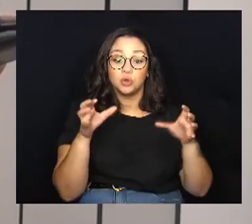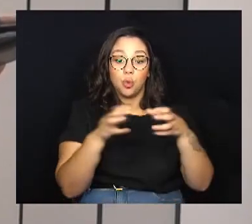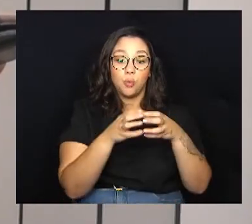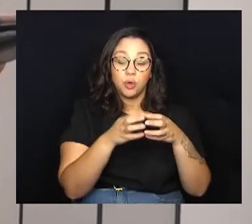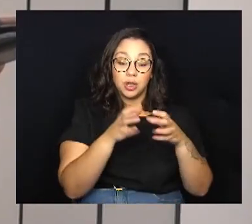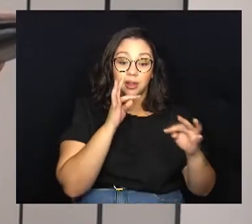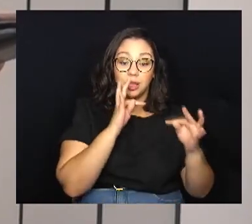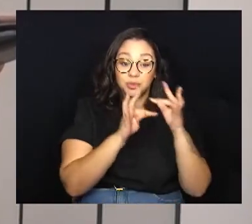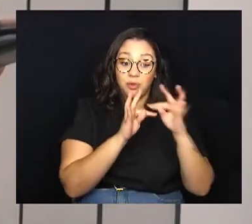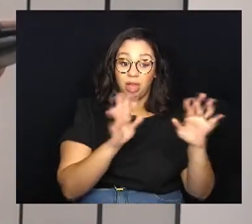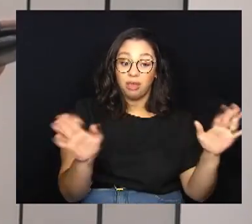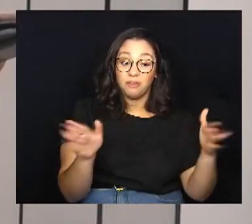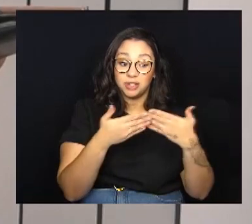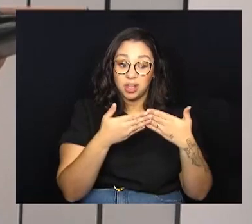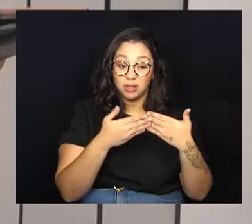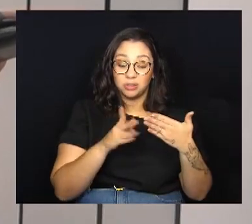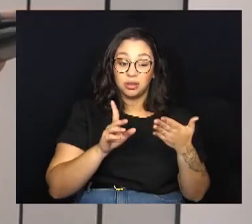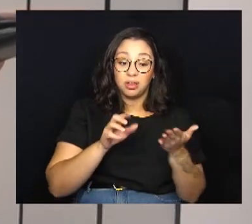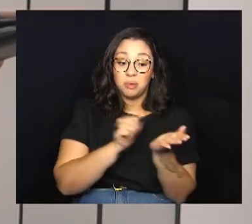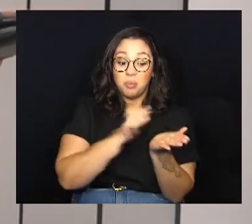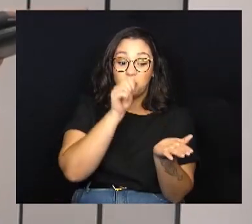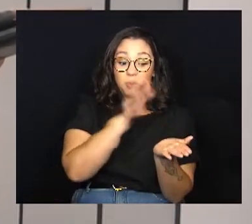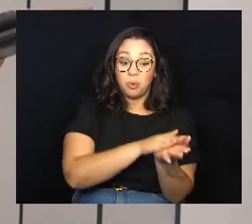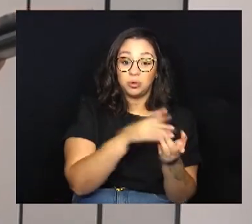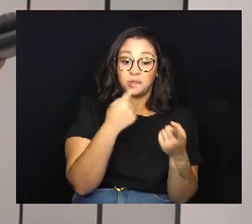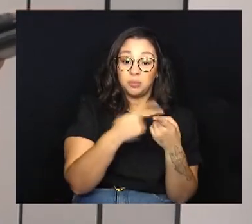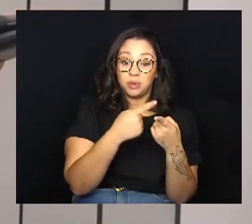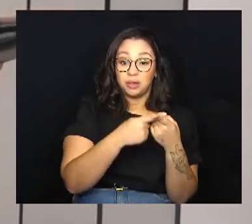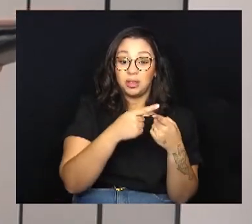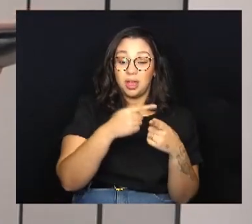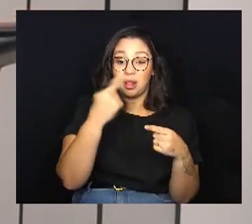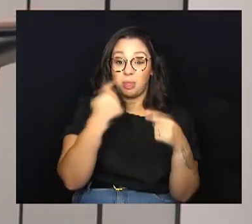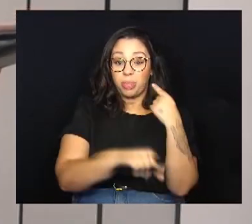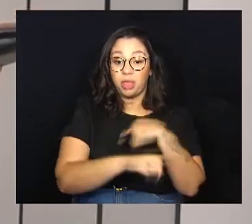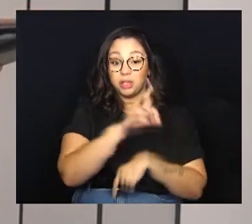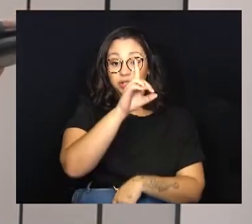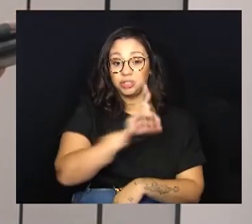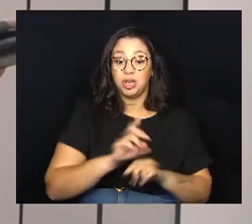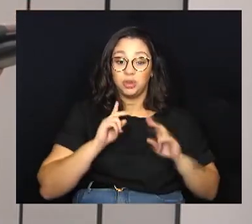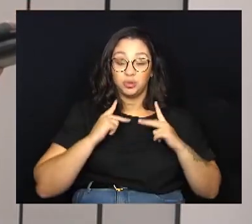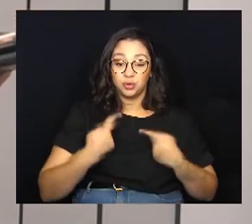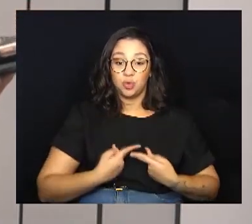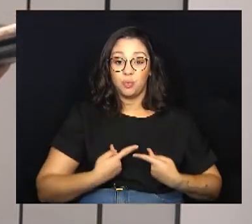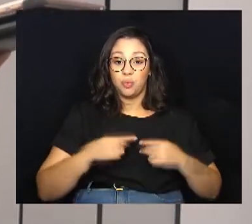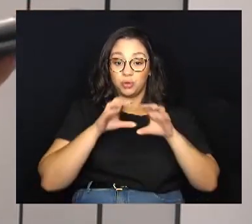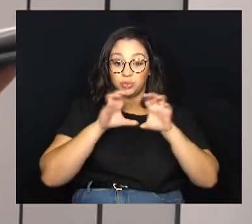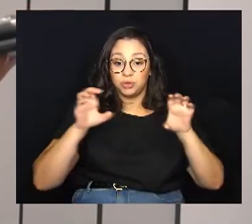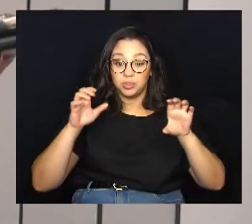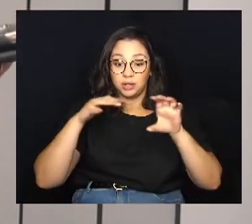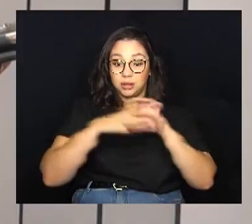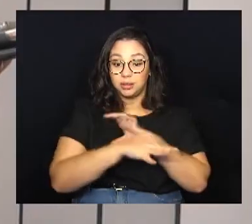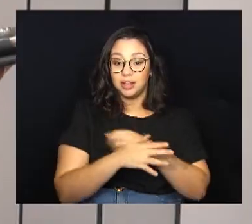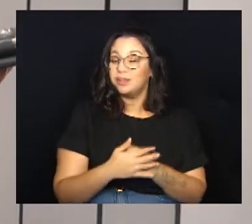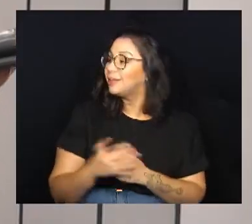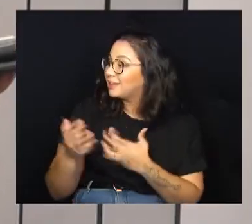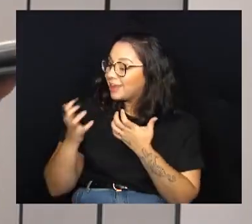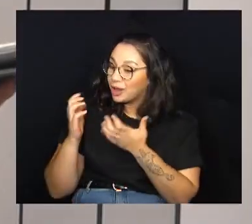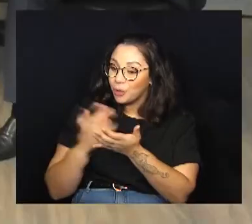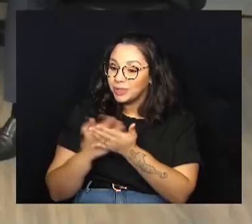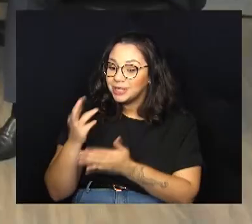Haroldo, a comunidade Padre Haroldo, que é através do programa Recomeço, um programa do governo do estado de São